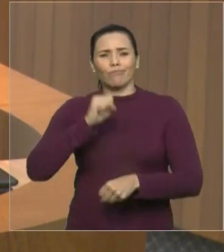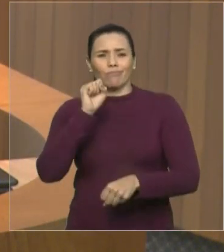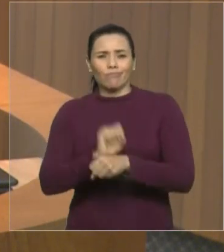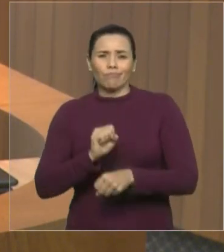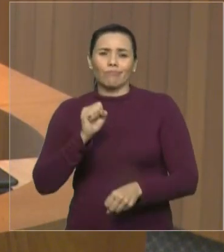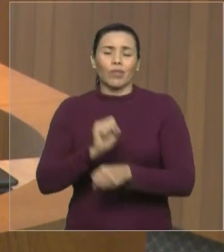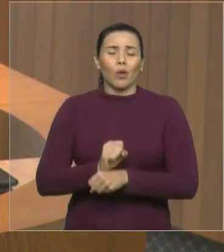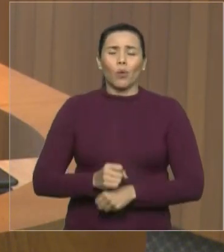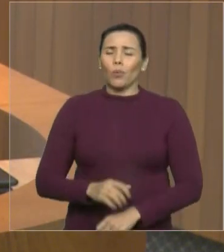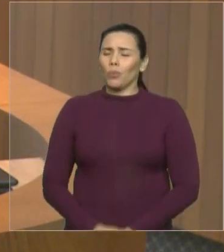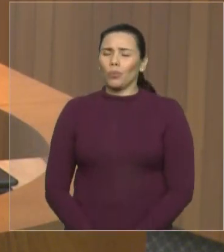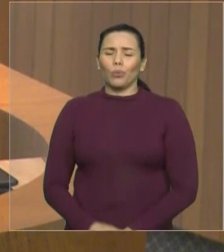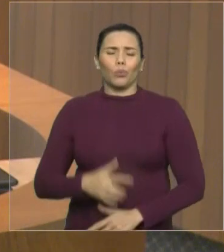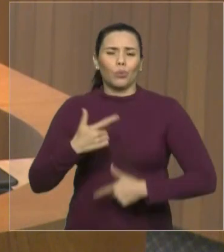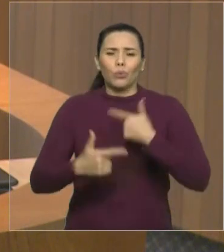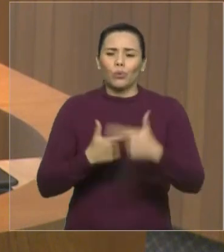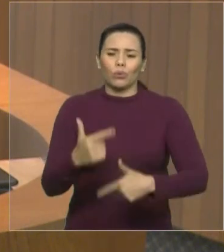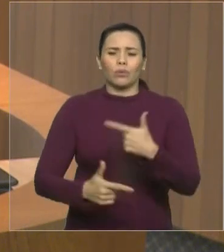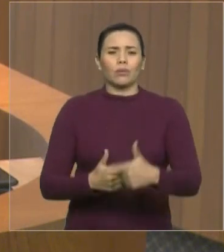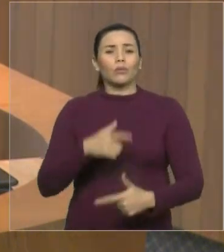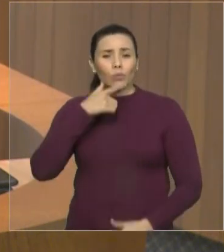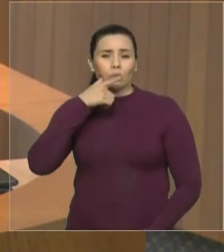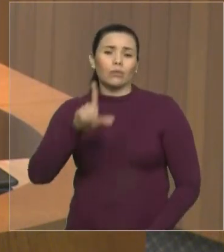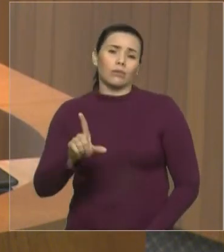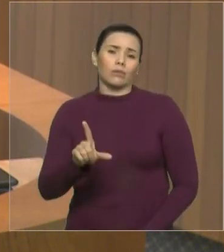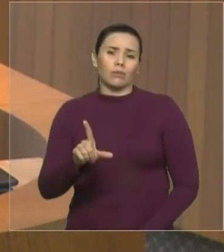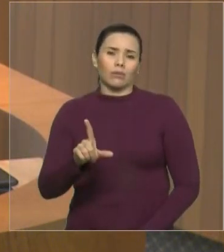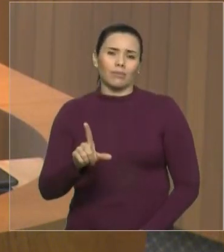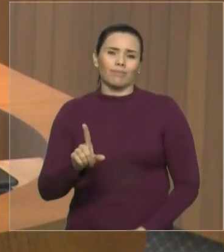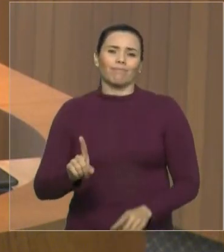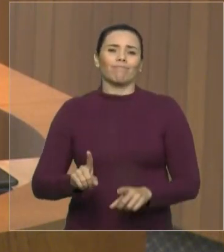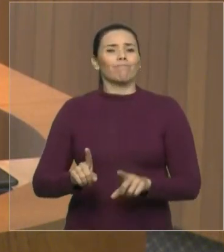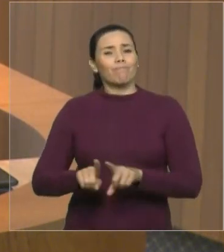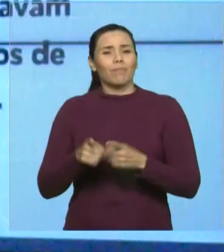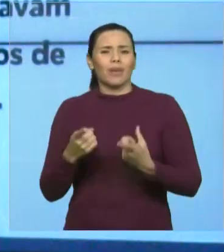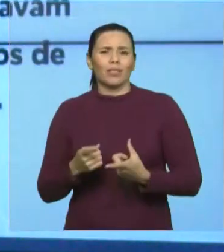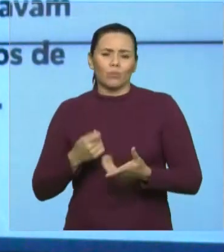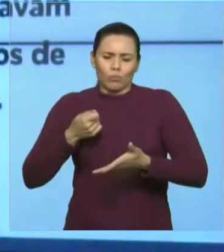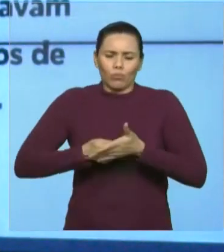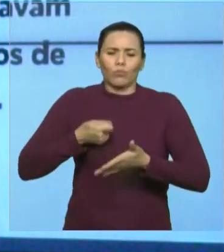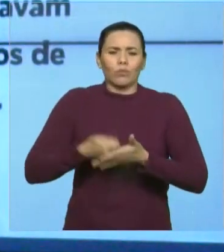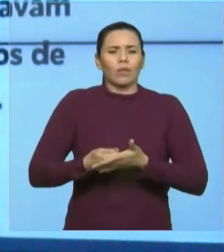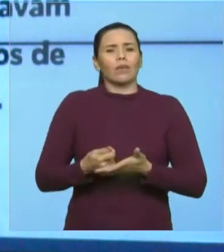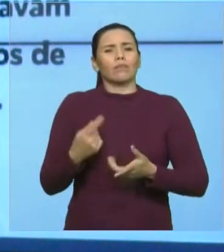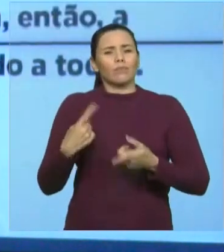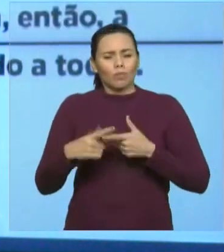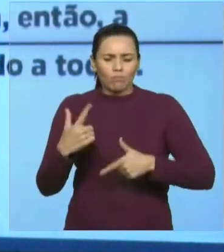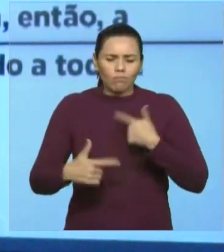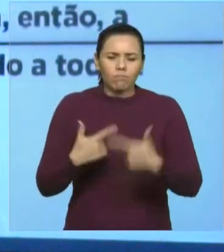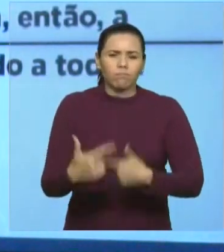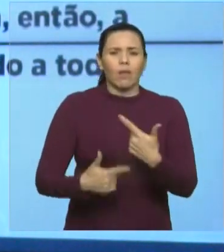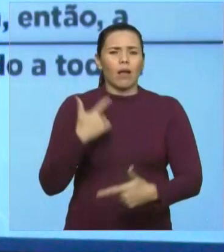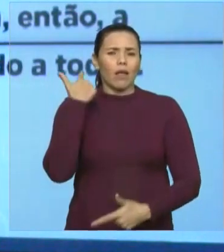conseguiram, por méritos próprios e principalmente por persistência e disciplina, seguir no curso.